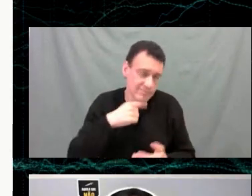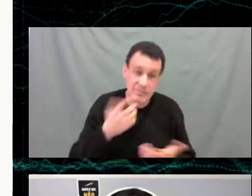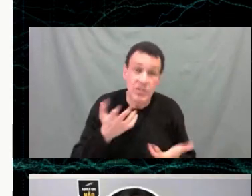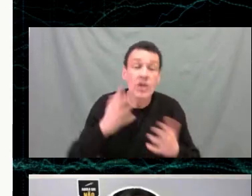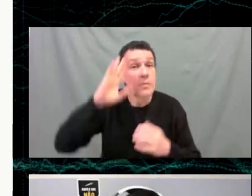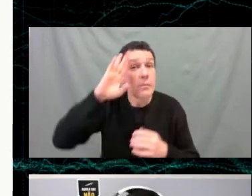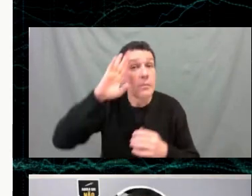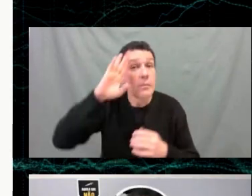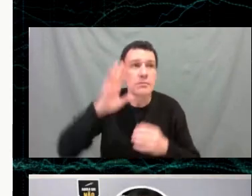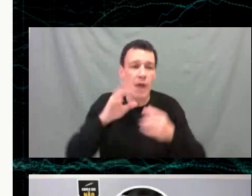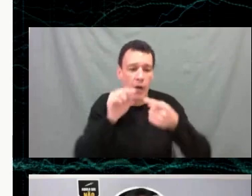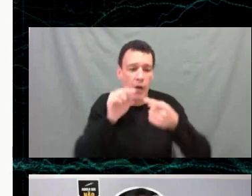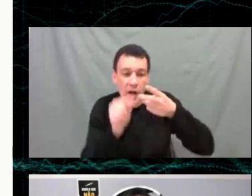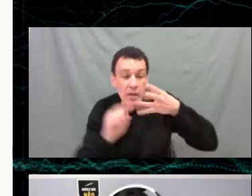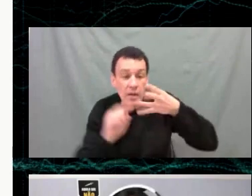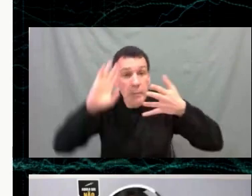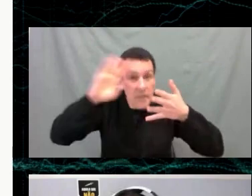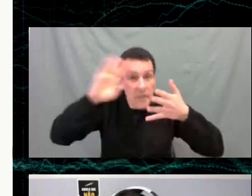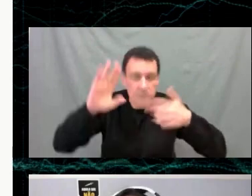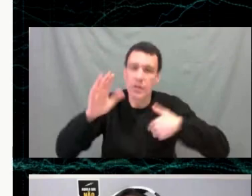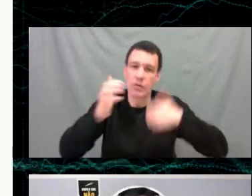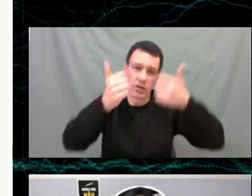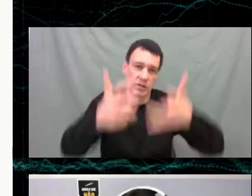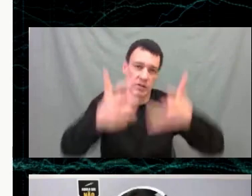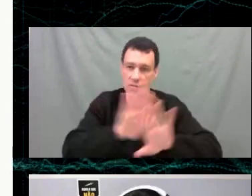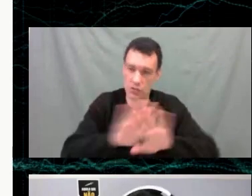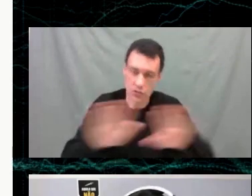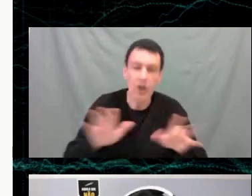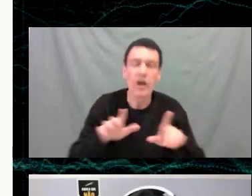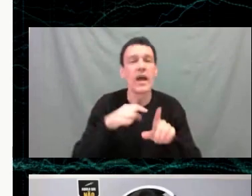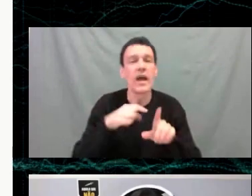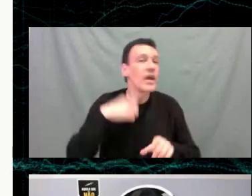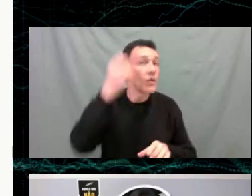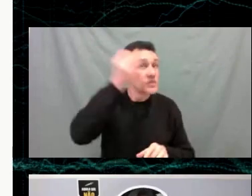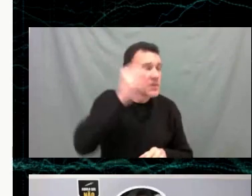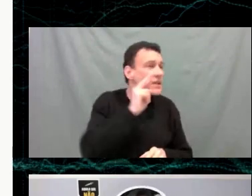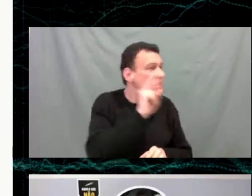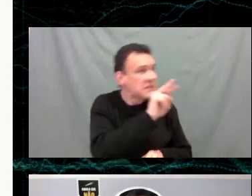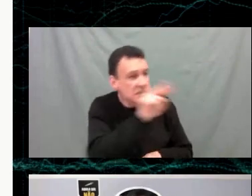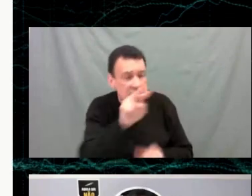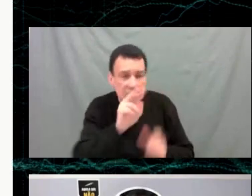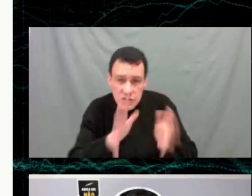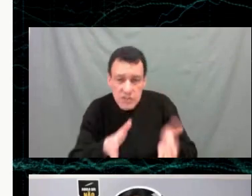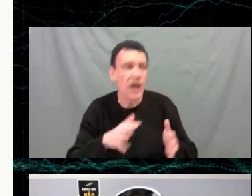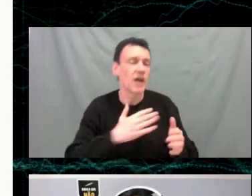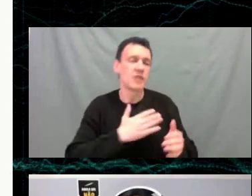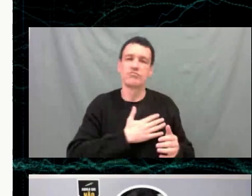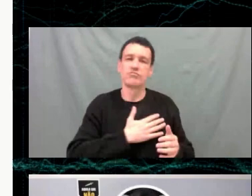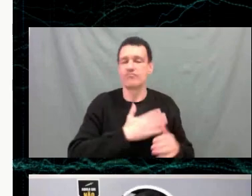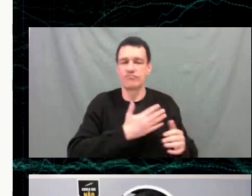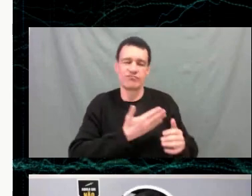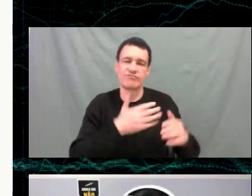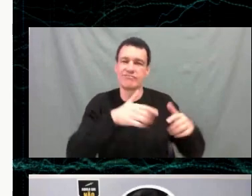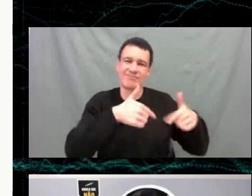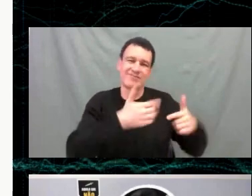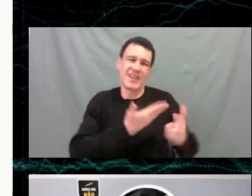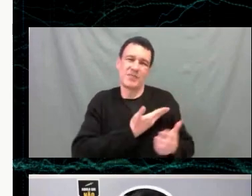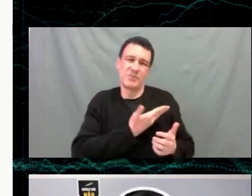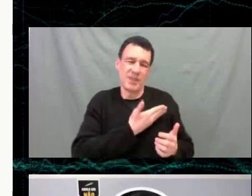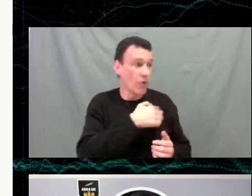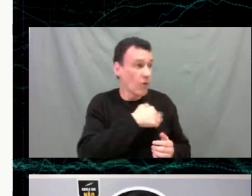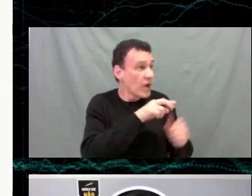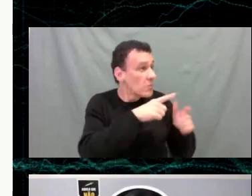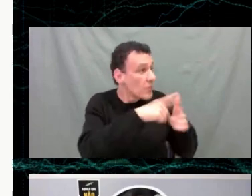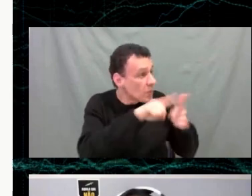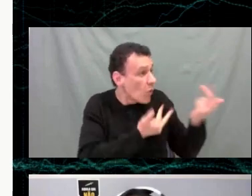eu já lidei na minha experiência e também observando colegas, por exemplo, que trabalham com isso. Evitar problemas, eu coloquei aqui até talvez não